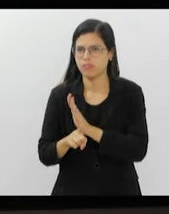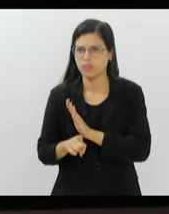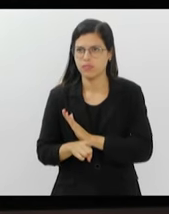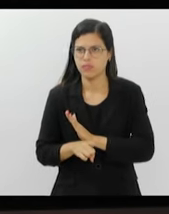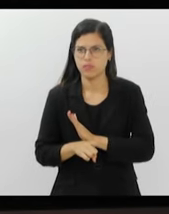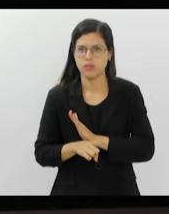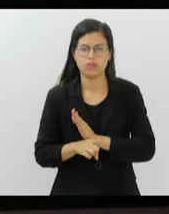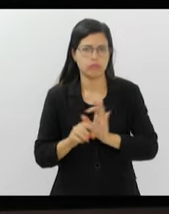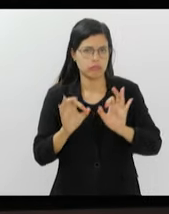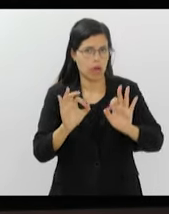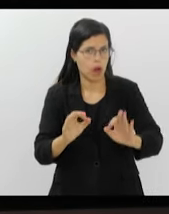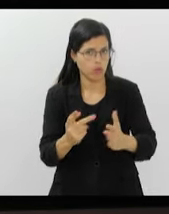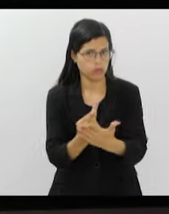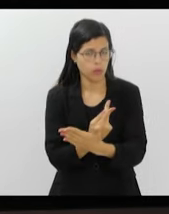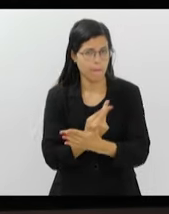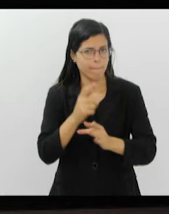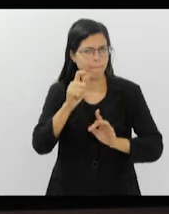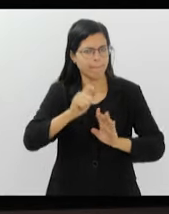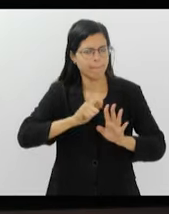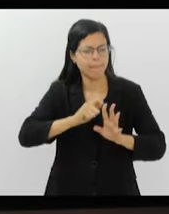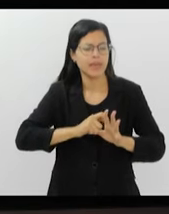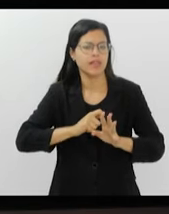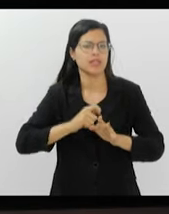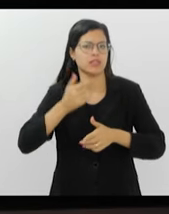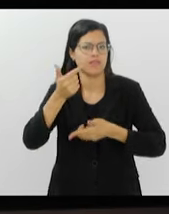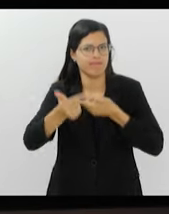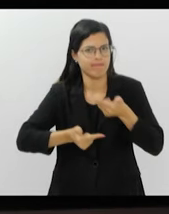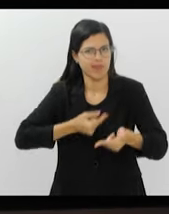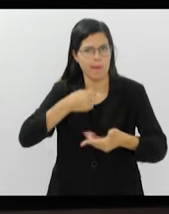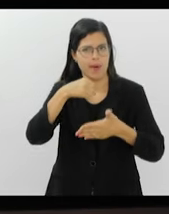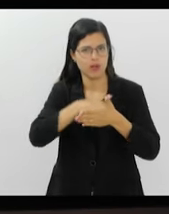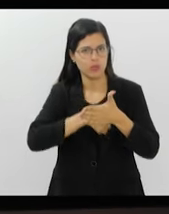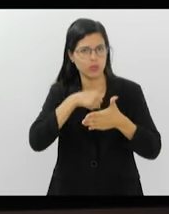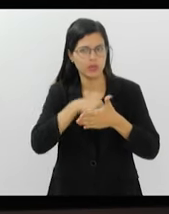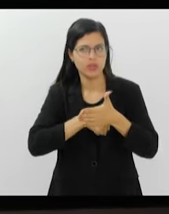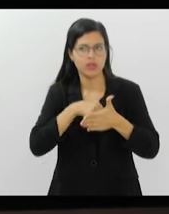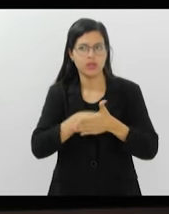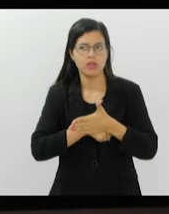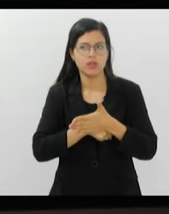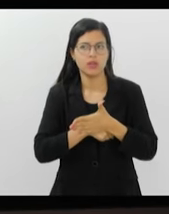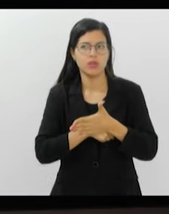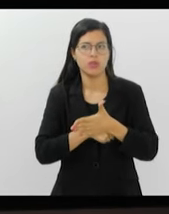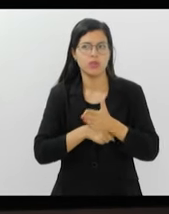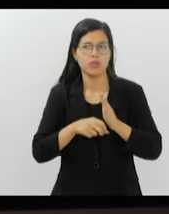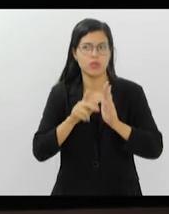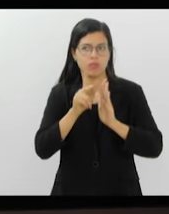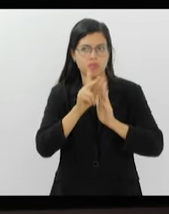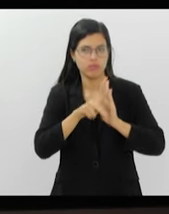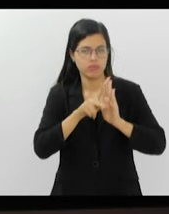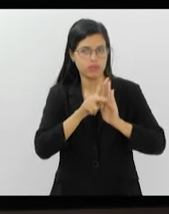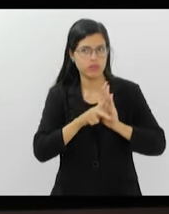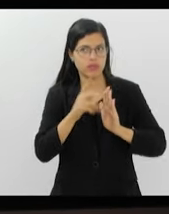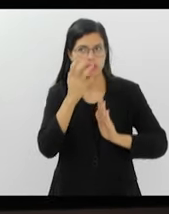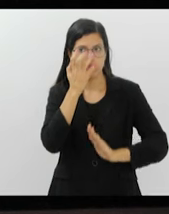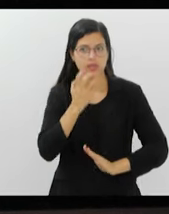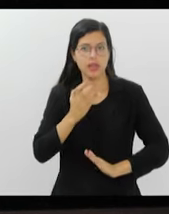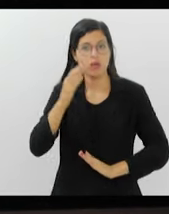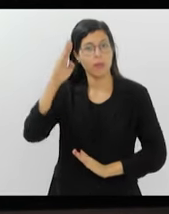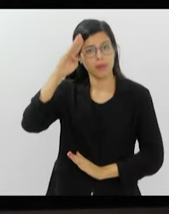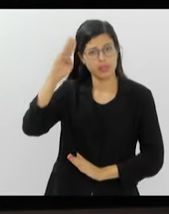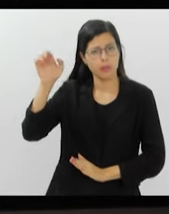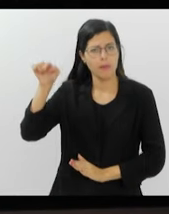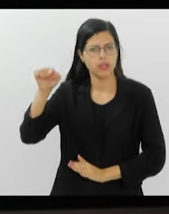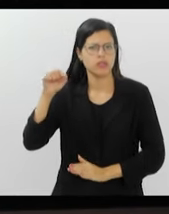foram meses incansáveis de trabalho em torno de um projeto sério especial de Niterói